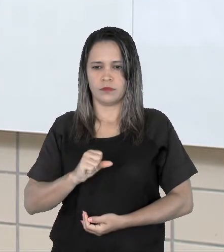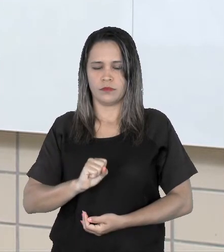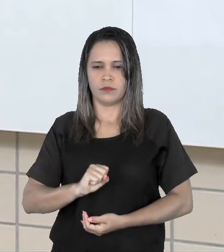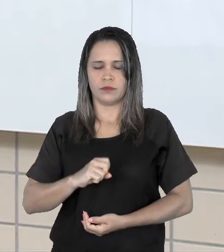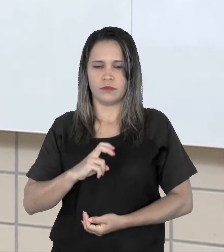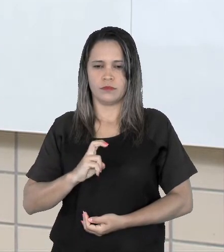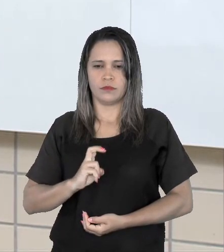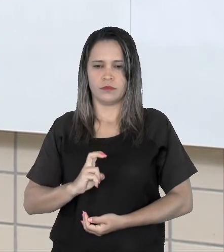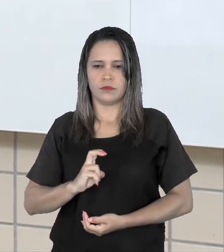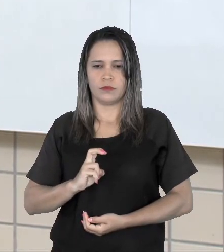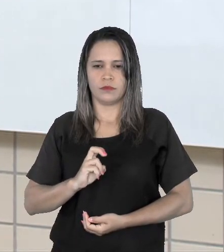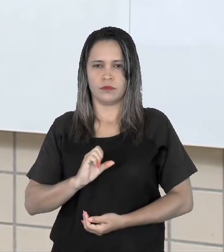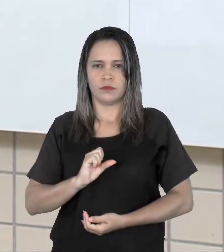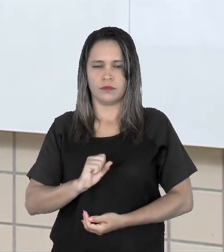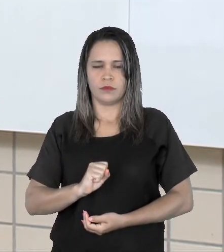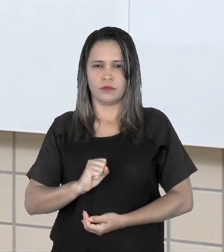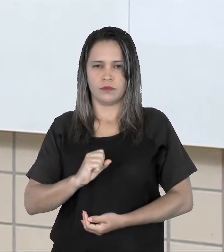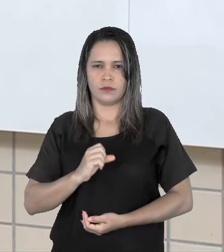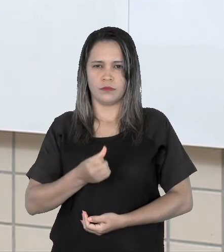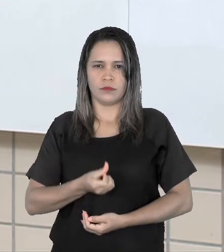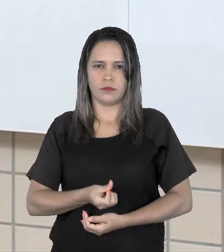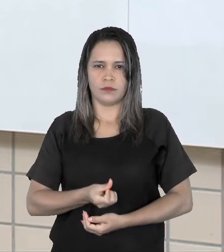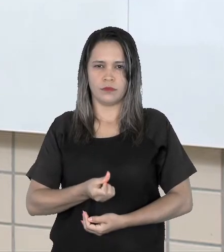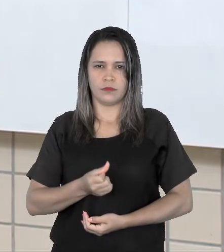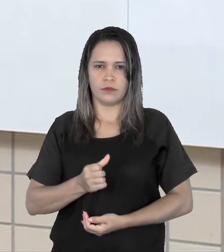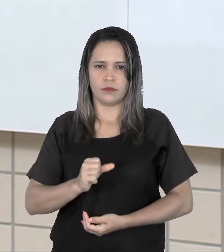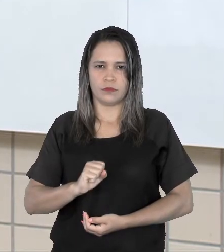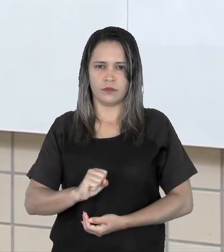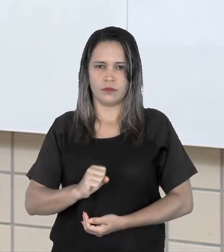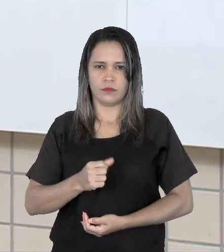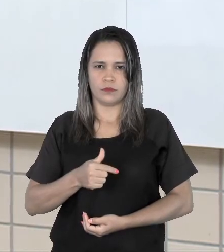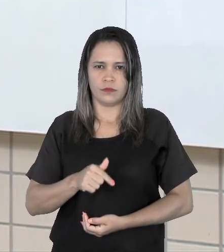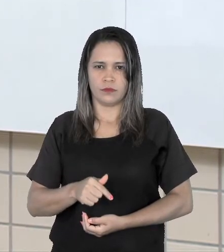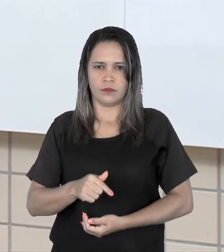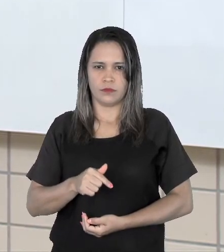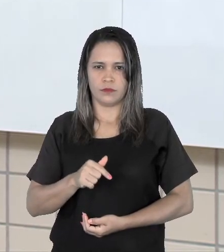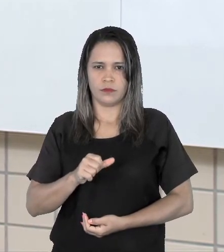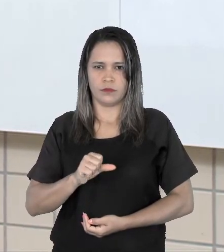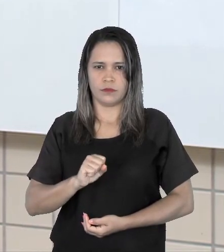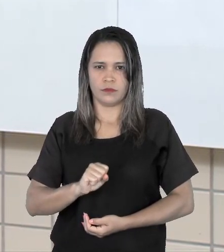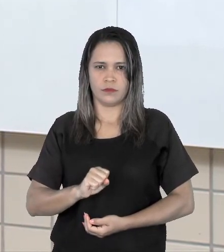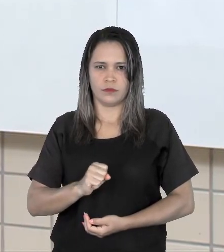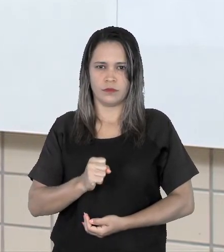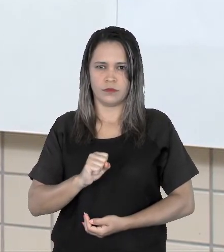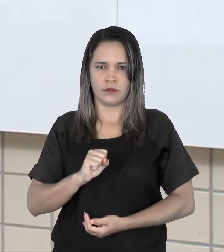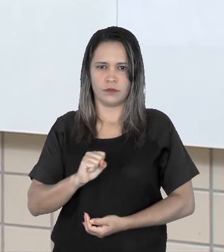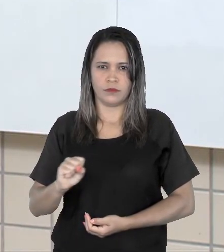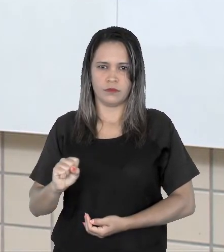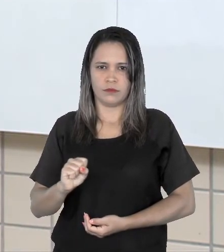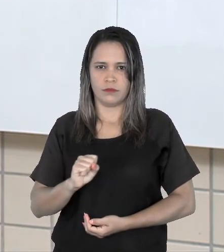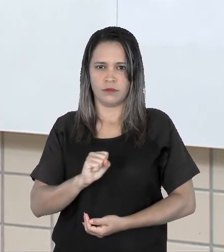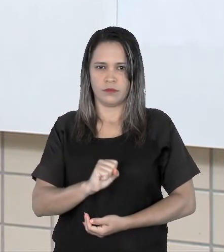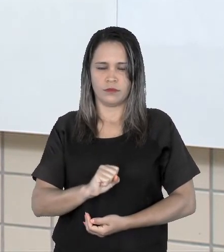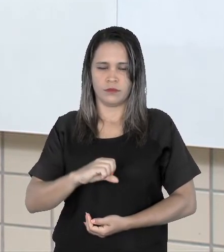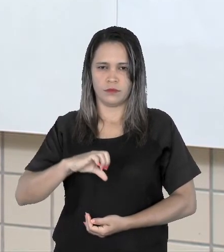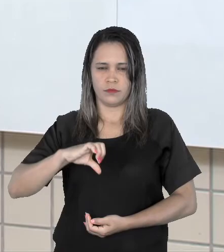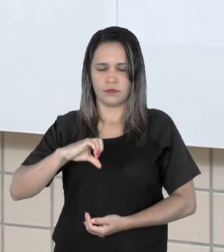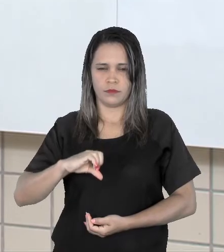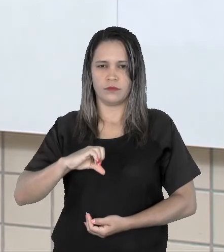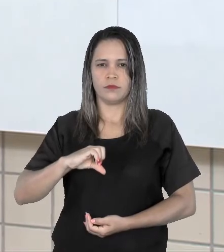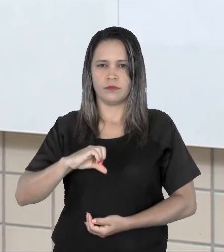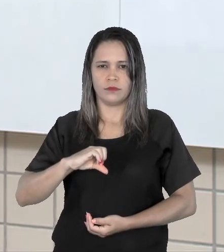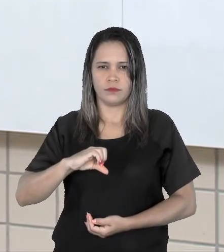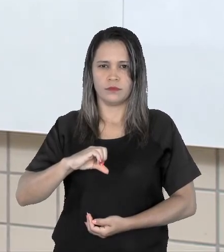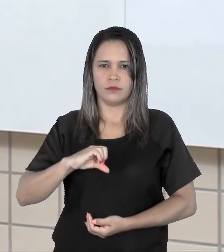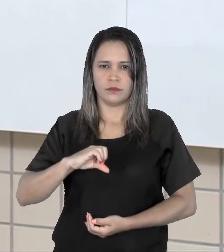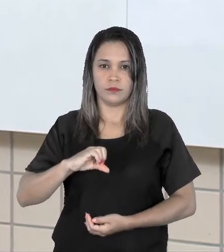84, 85, 86, 87, 88 e